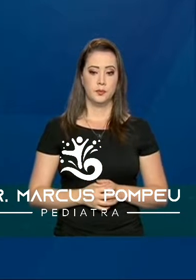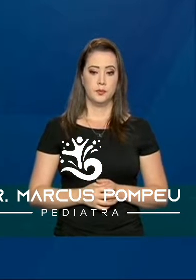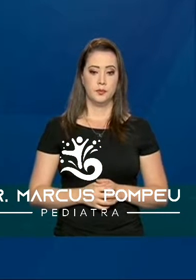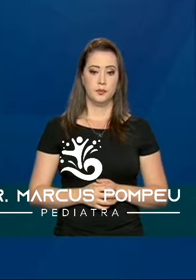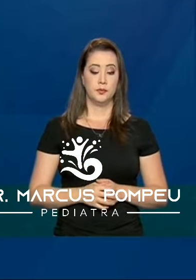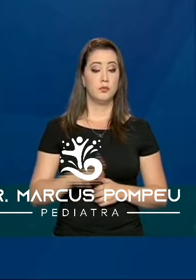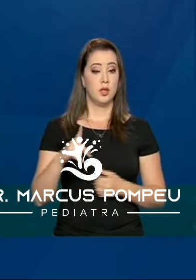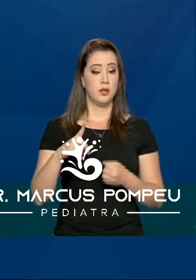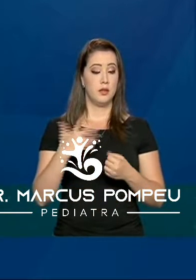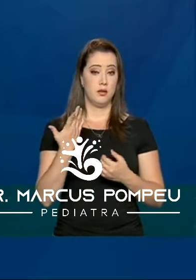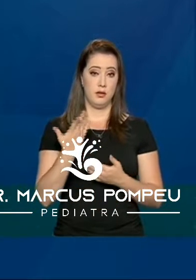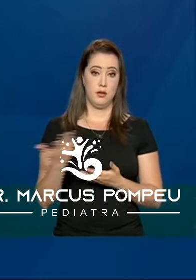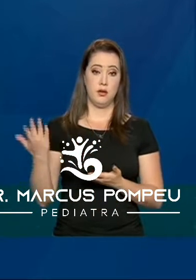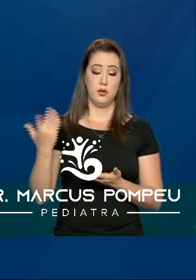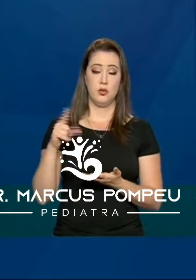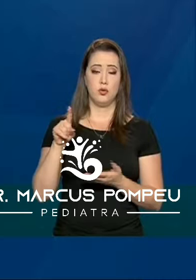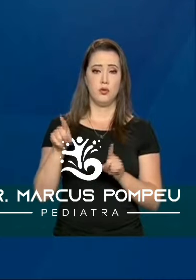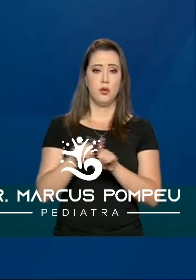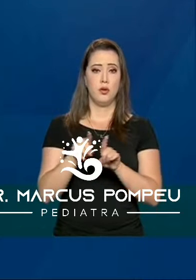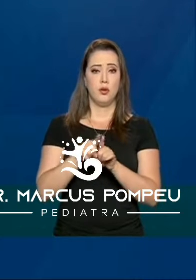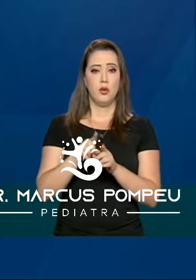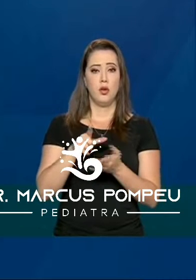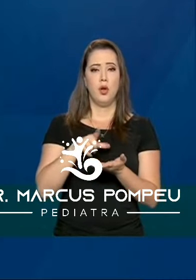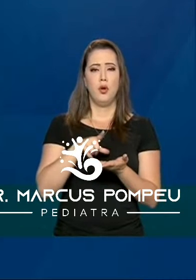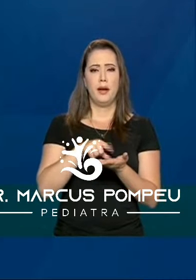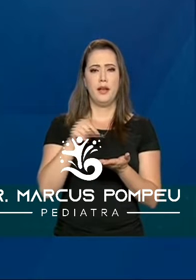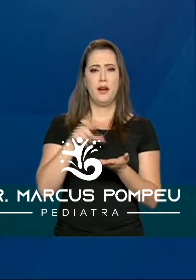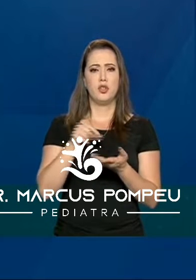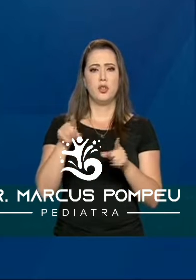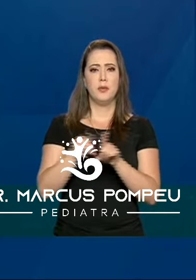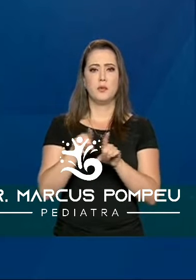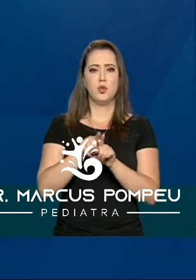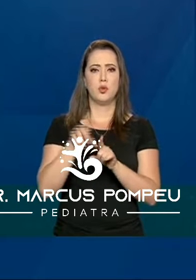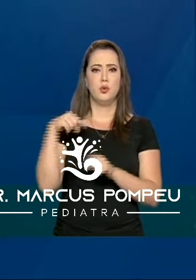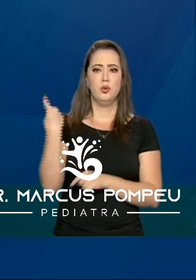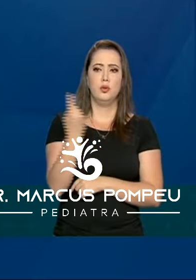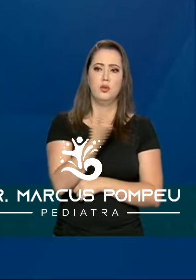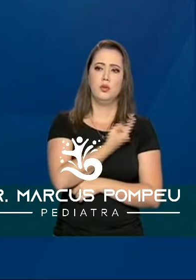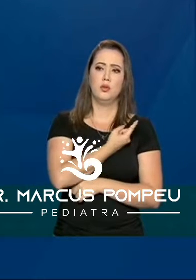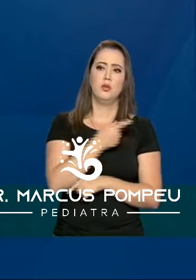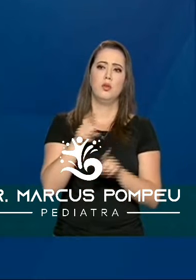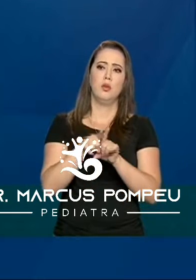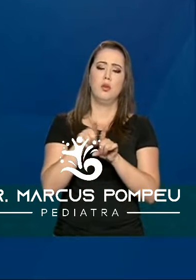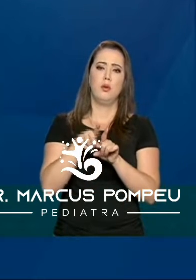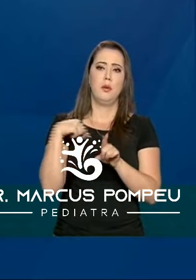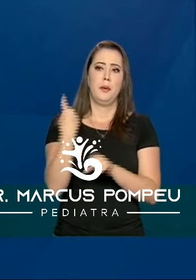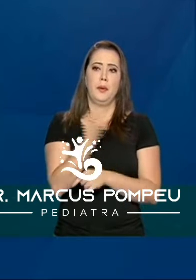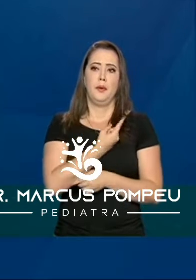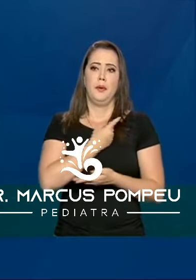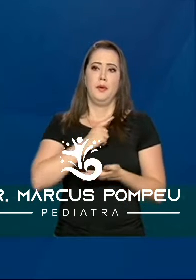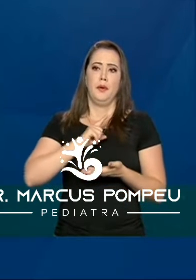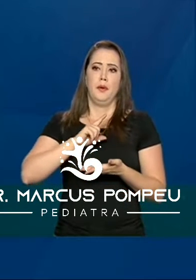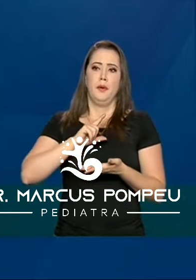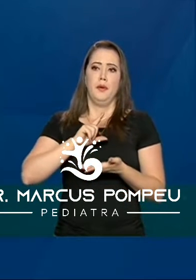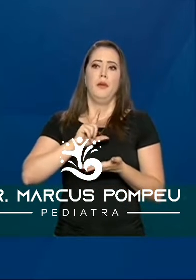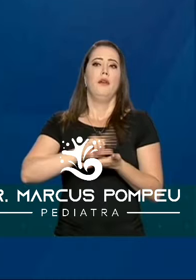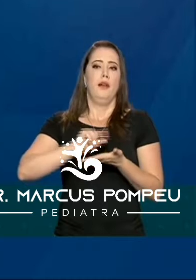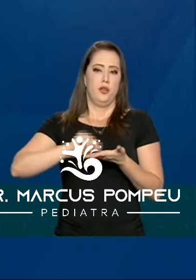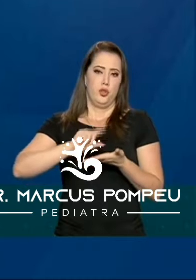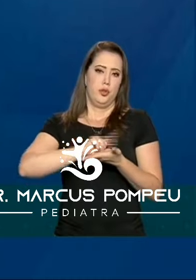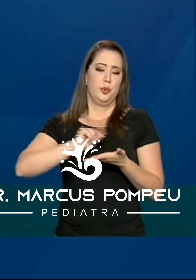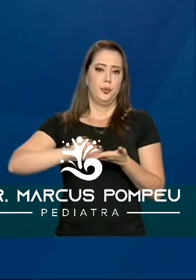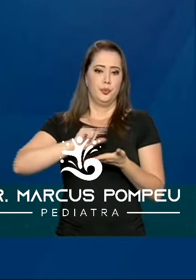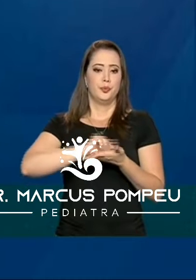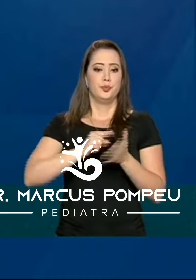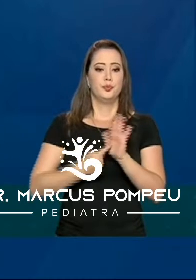Esses artigos estão aí, estão todos no meu pendrive, depois se vocês quiserem, a CCJ pode disponibilizar para vocês. Eu acho que